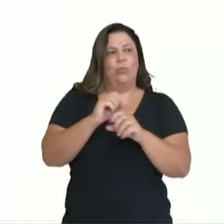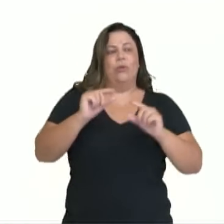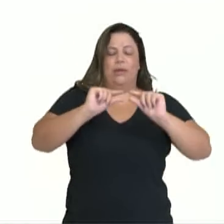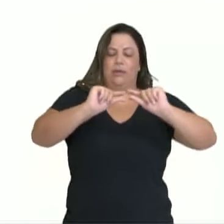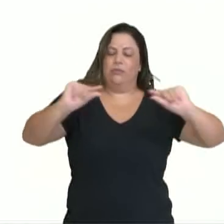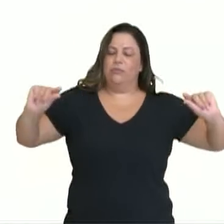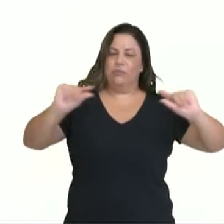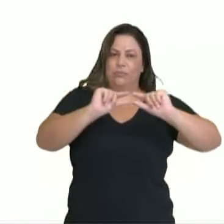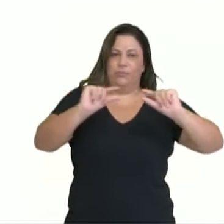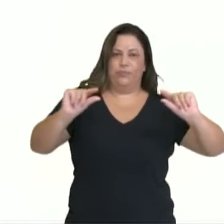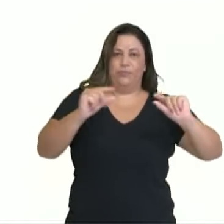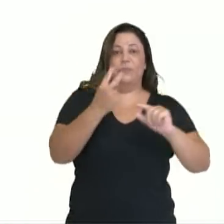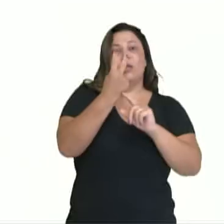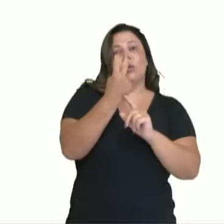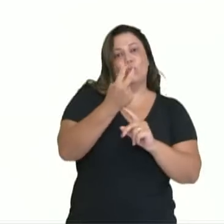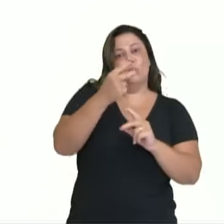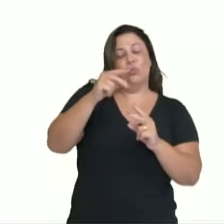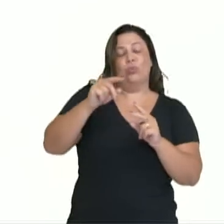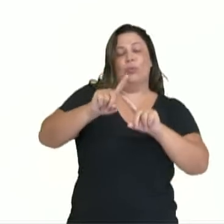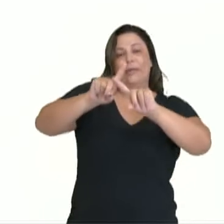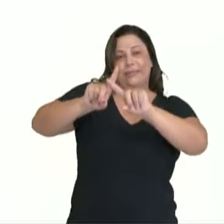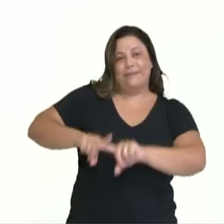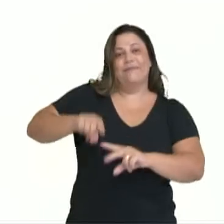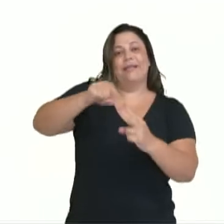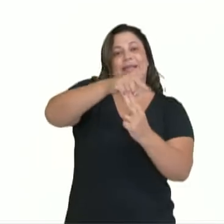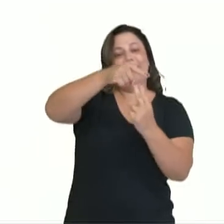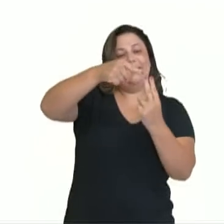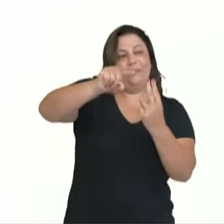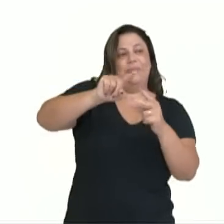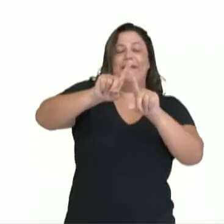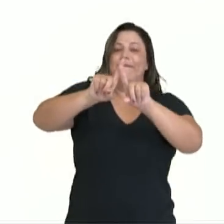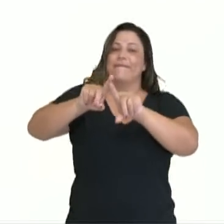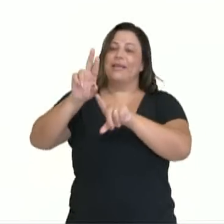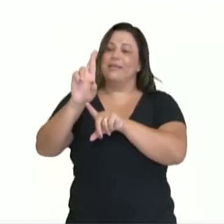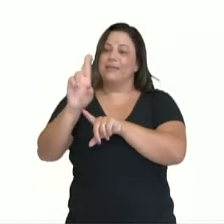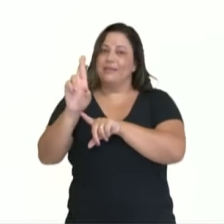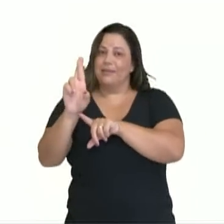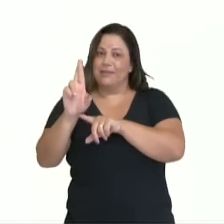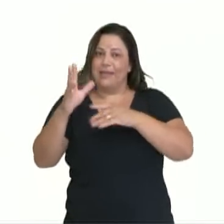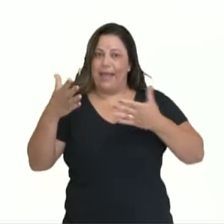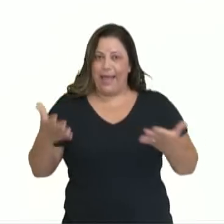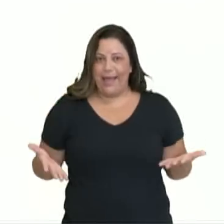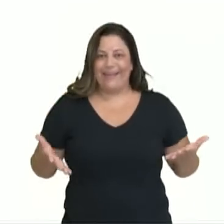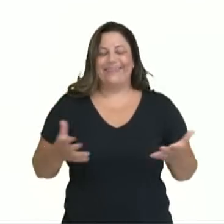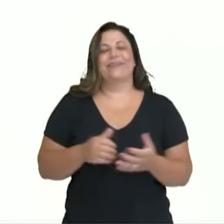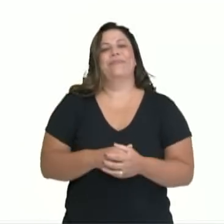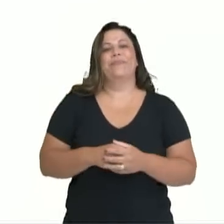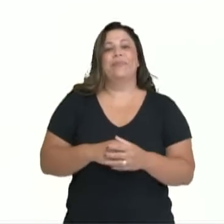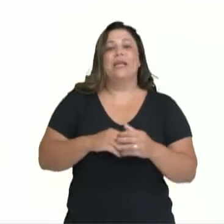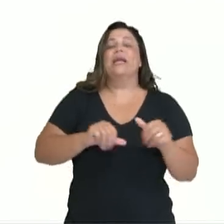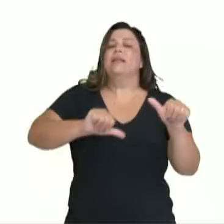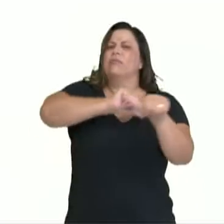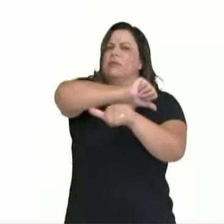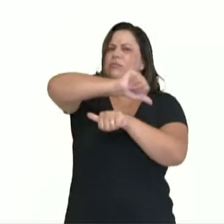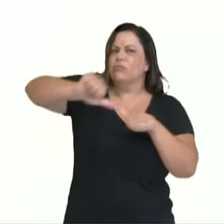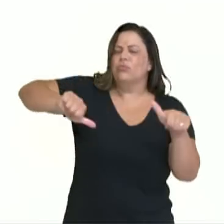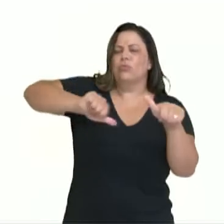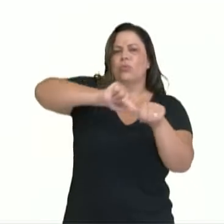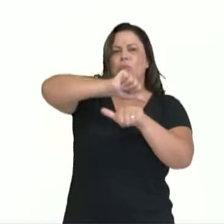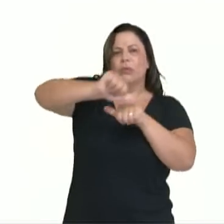dado por 2 vezes π vezes o r. Então, aqui a gente vai substituir o π